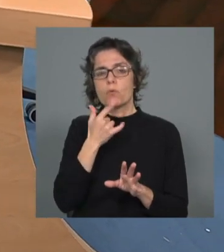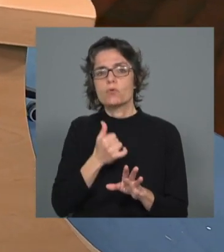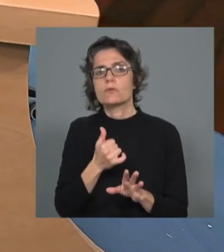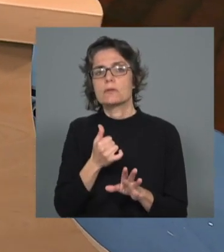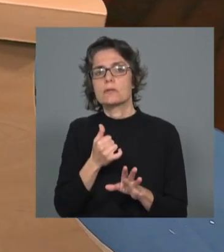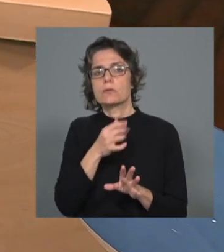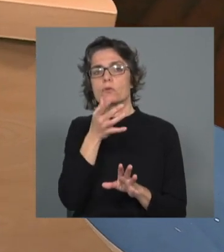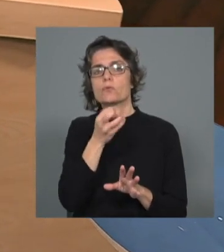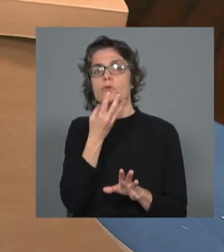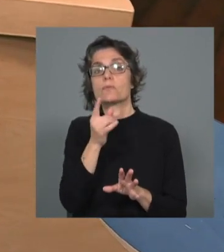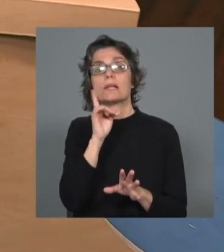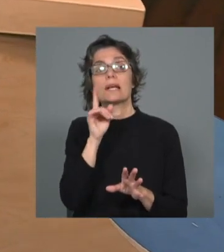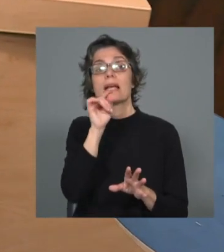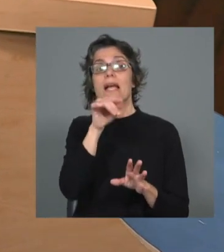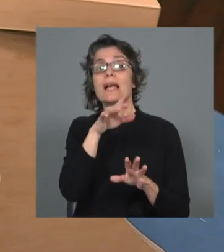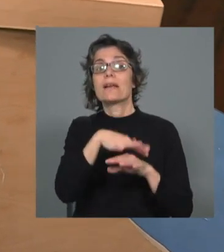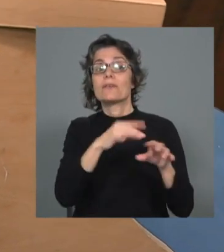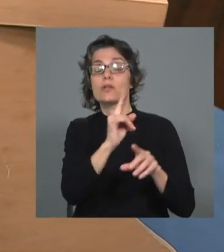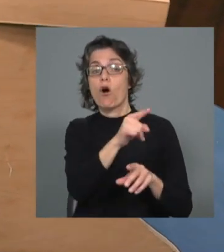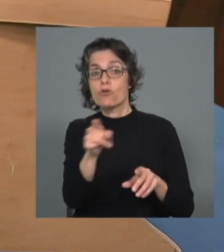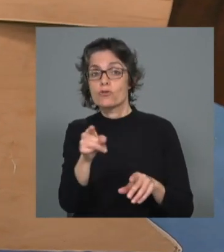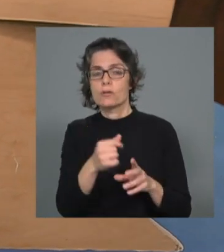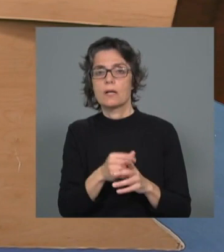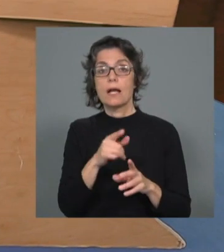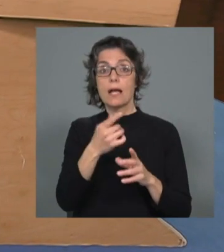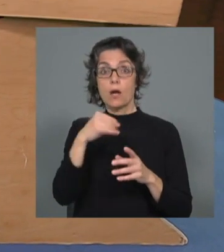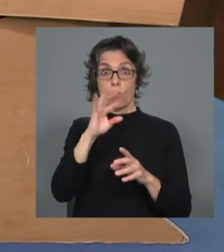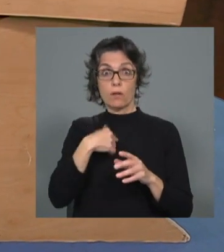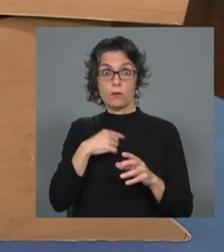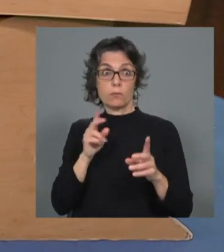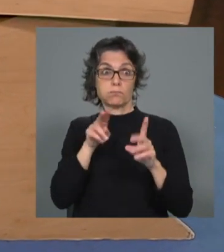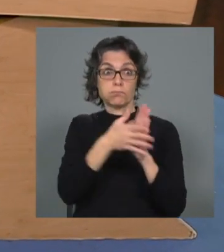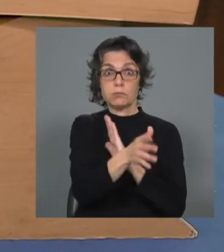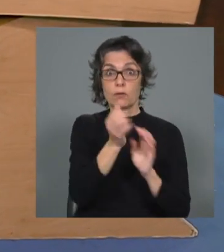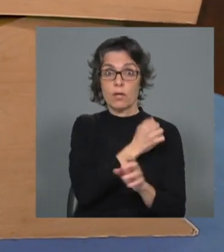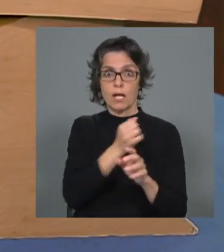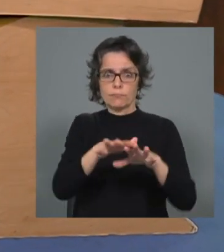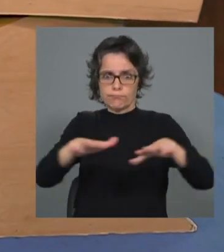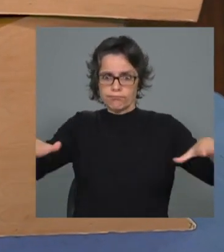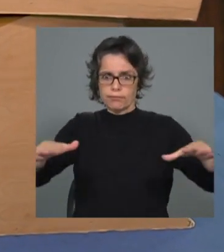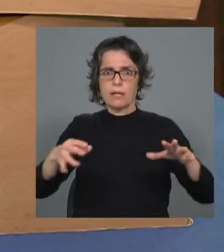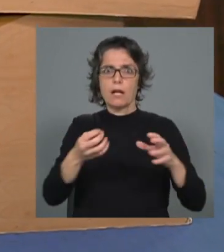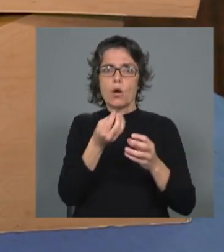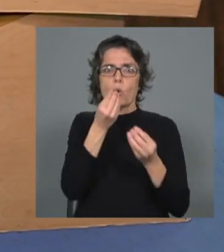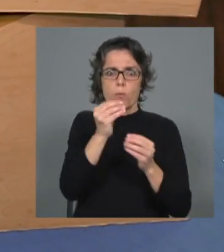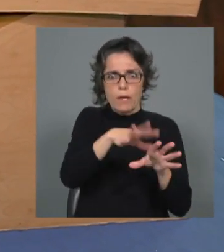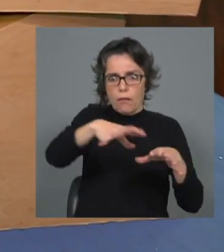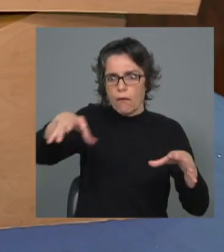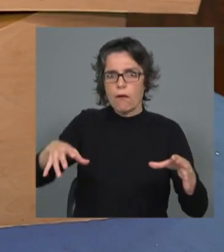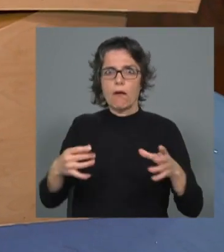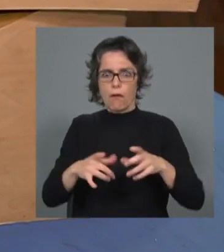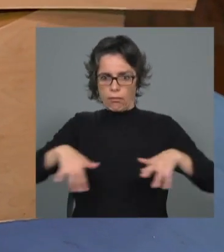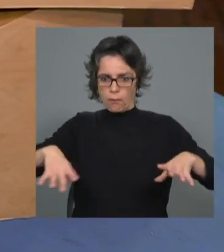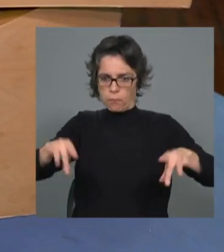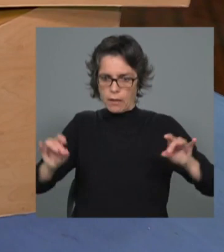às primeiras casas, no primeiro ano, quando chego e vejo as mesas repletas de comida, vejo tapetes de flores à porta, vejo